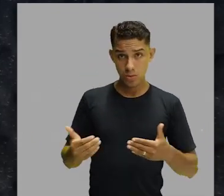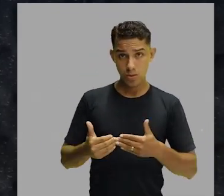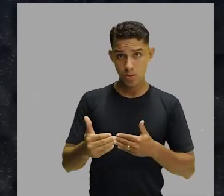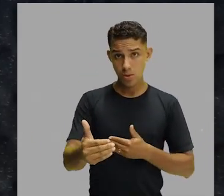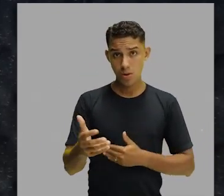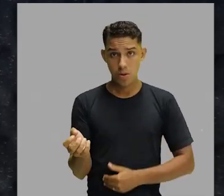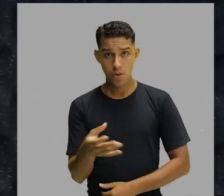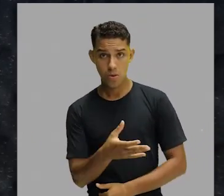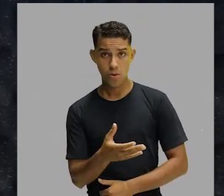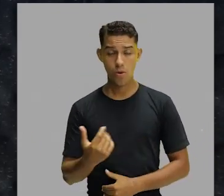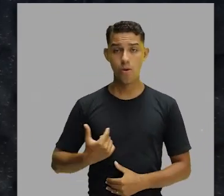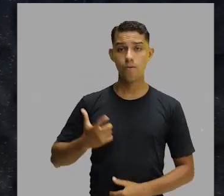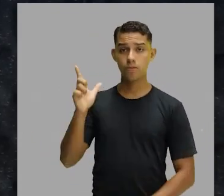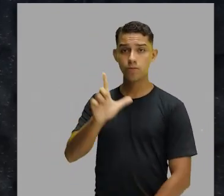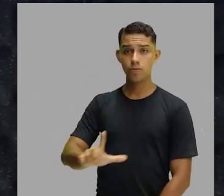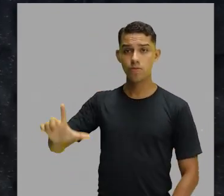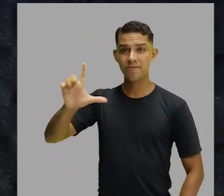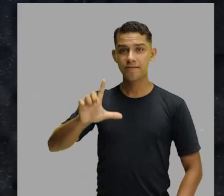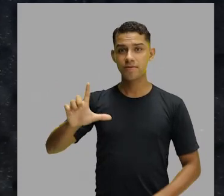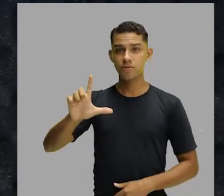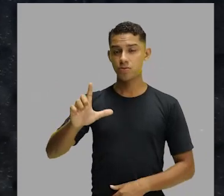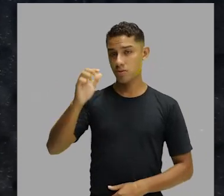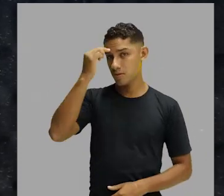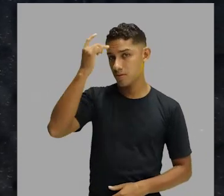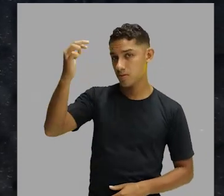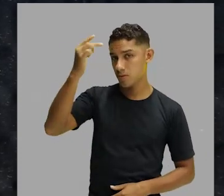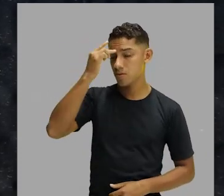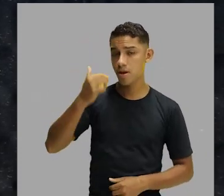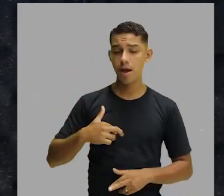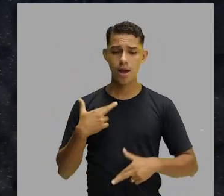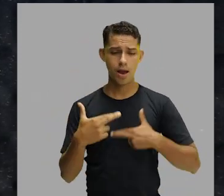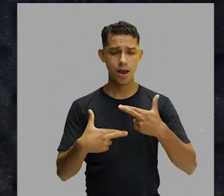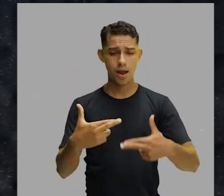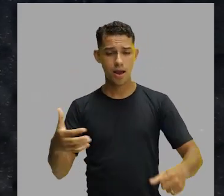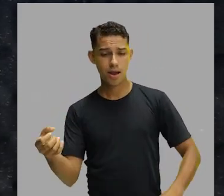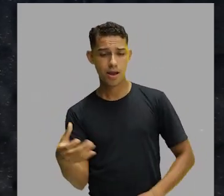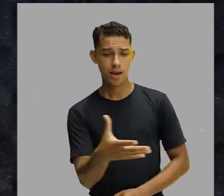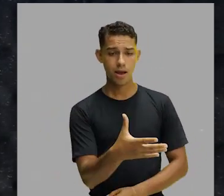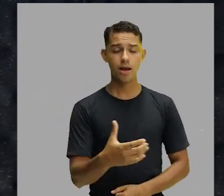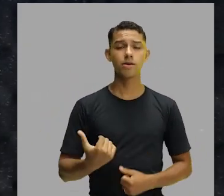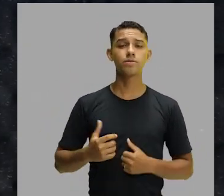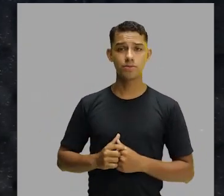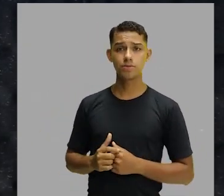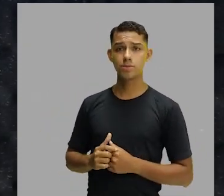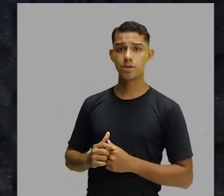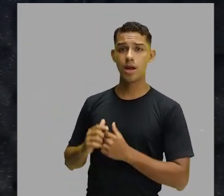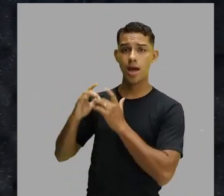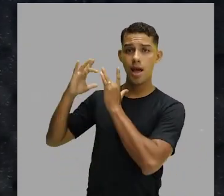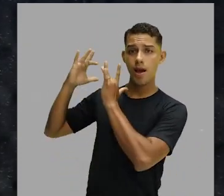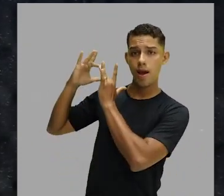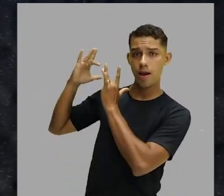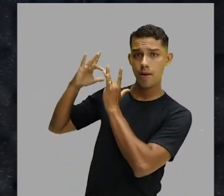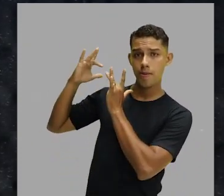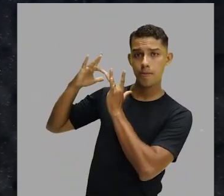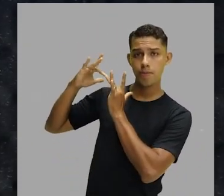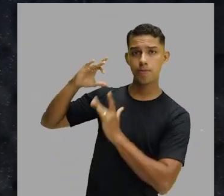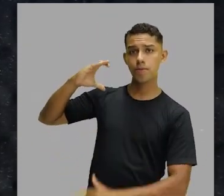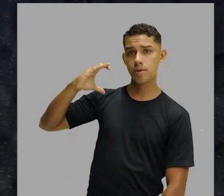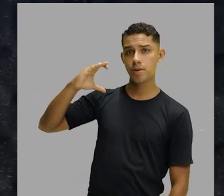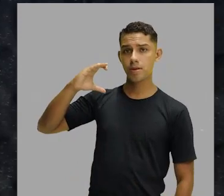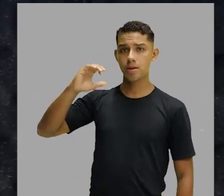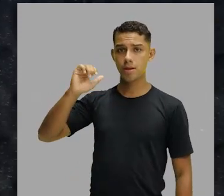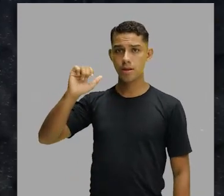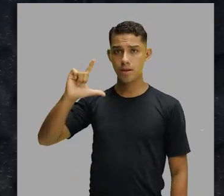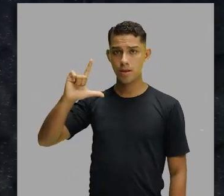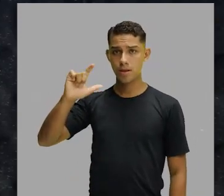momento literário, histórico, que é o Renascimento, que é o classicismo, certo? Mas para que esse classicismo